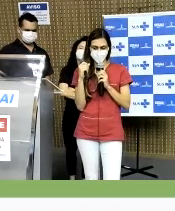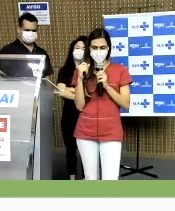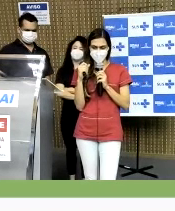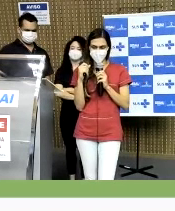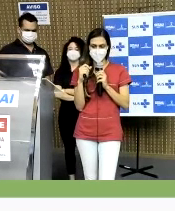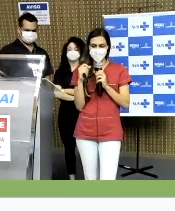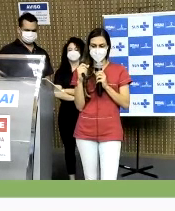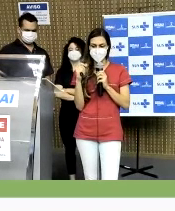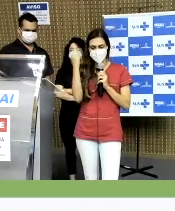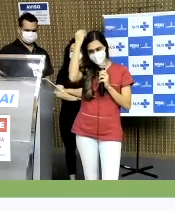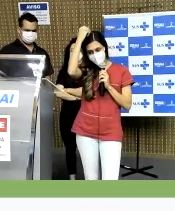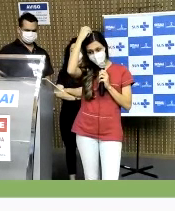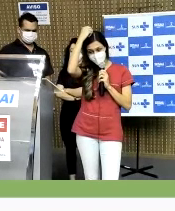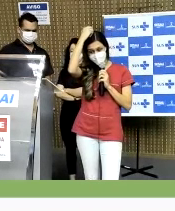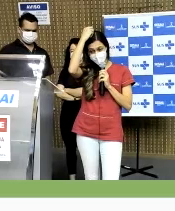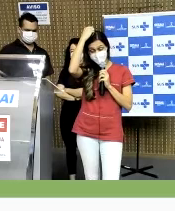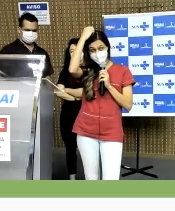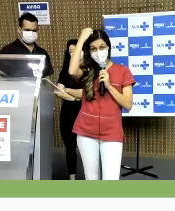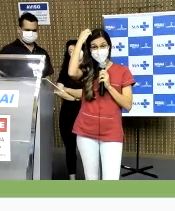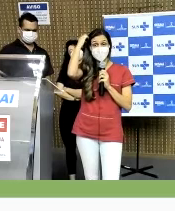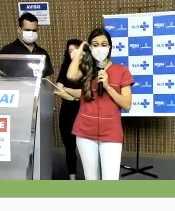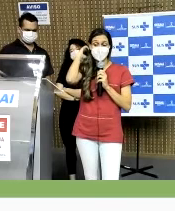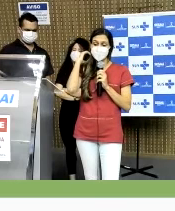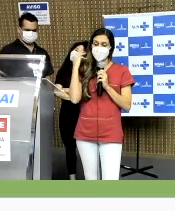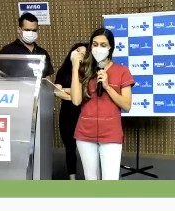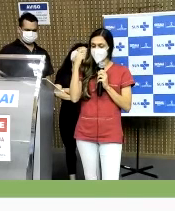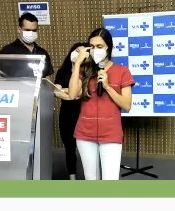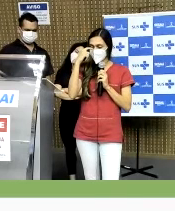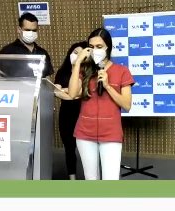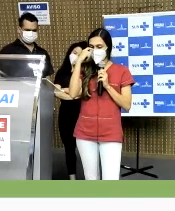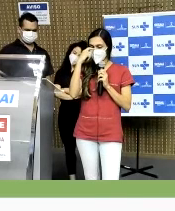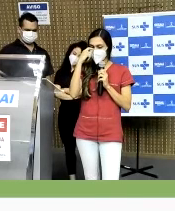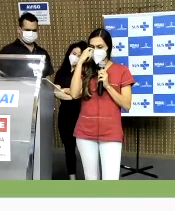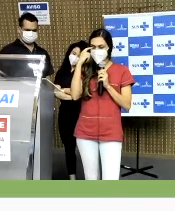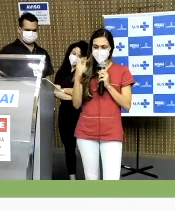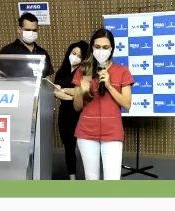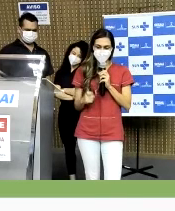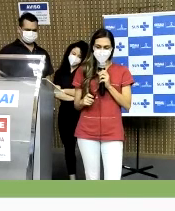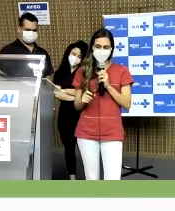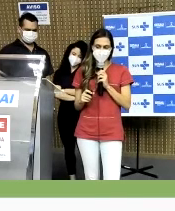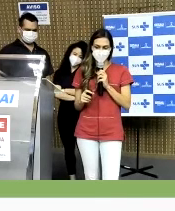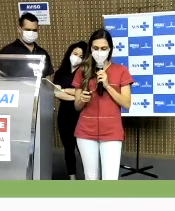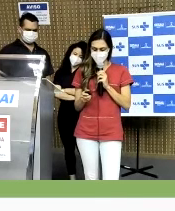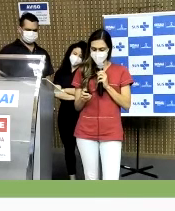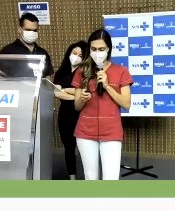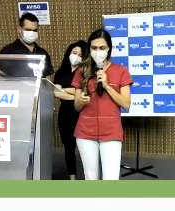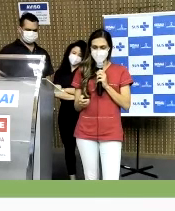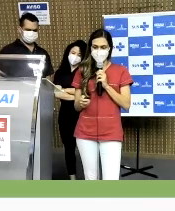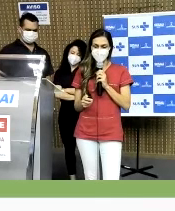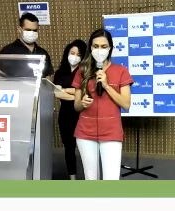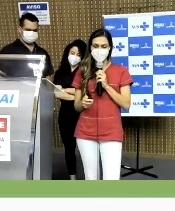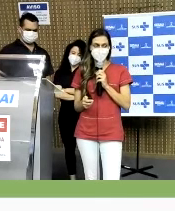de hipertensos, 515, totalizando 27,3%, e de diabetes 289,